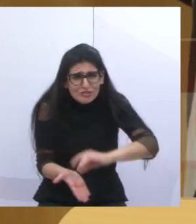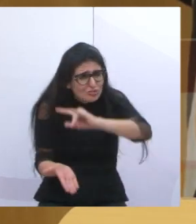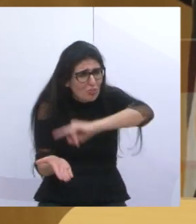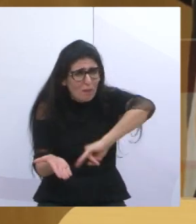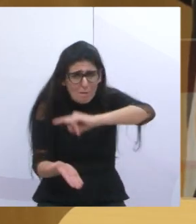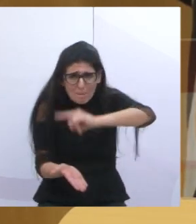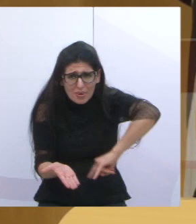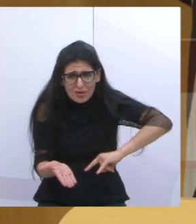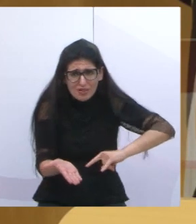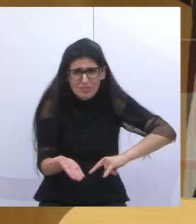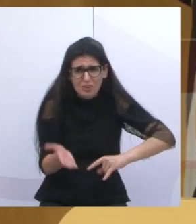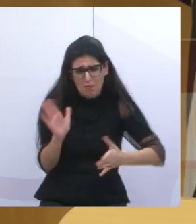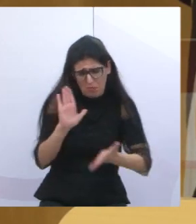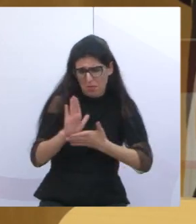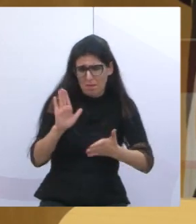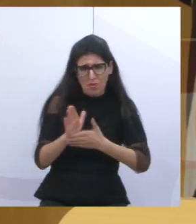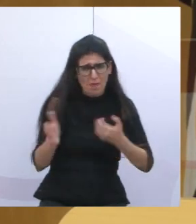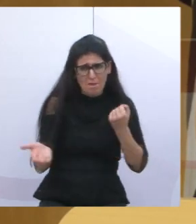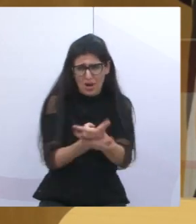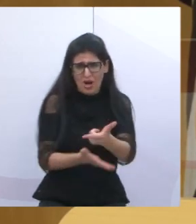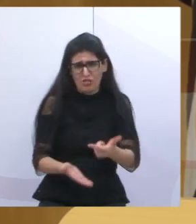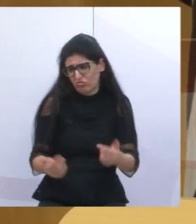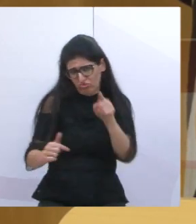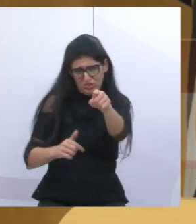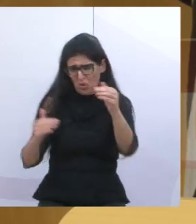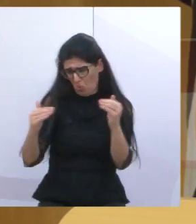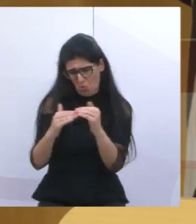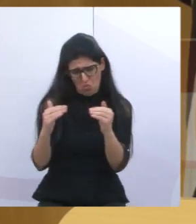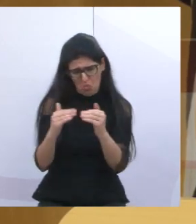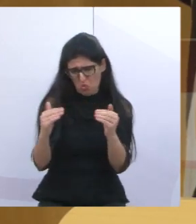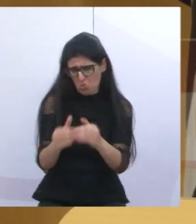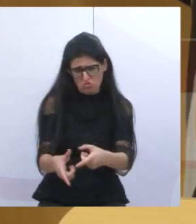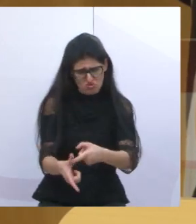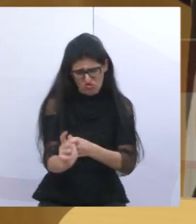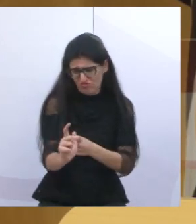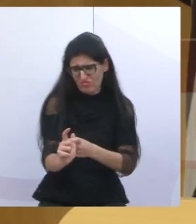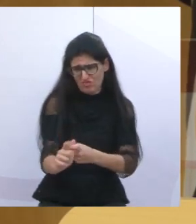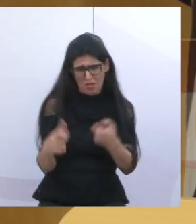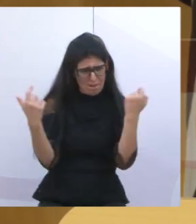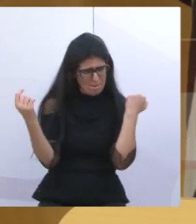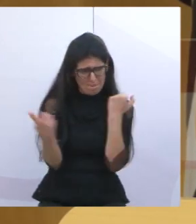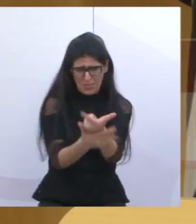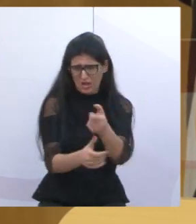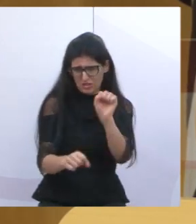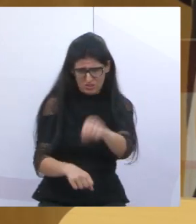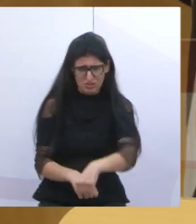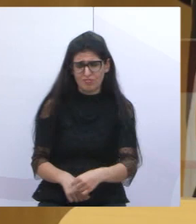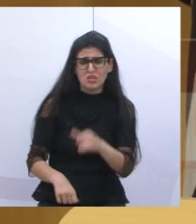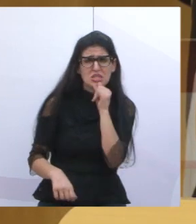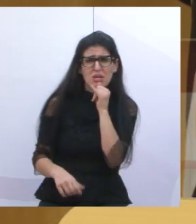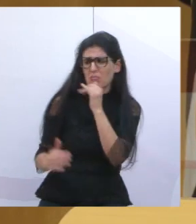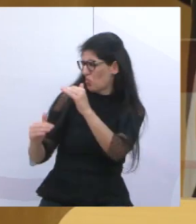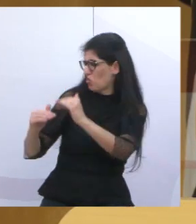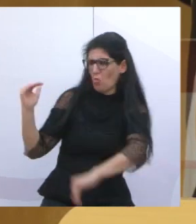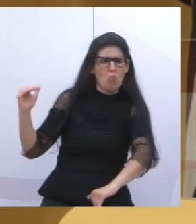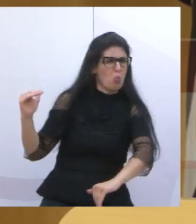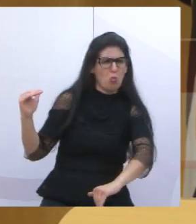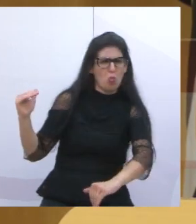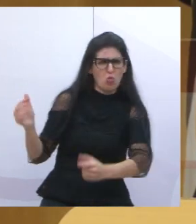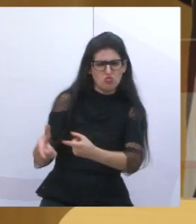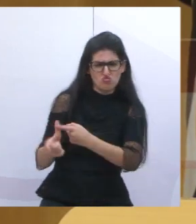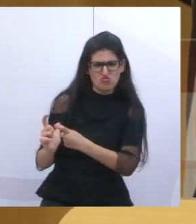documento, você propõe a pagar, você concordou com a dívida. Agora, quem não concordou com a dívida, não